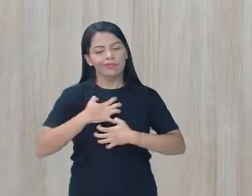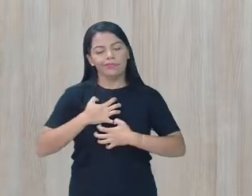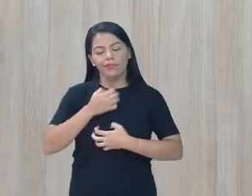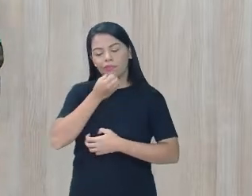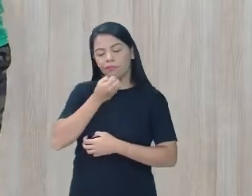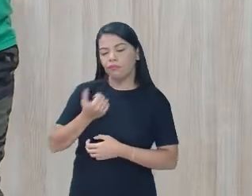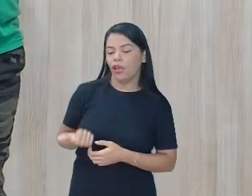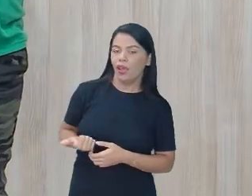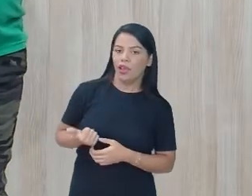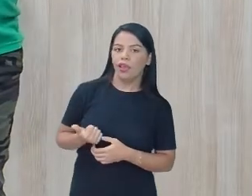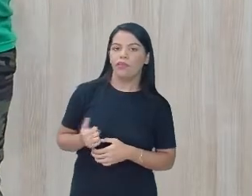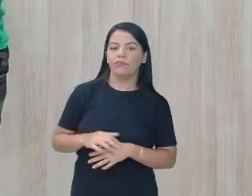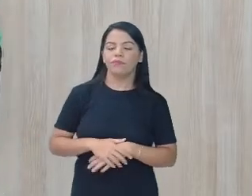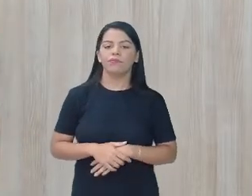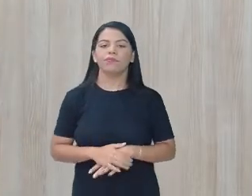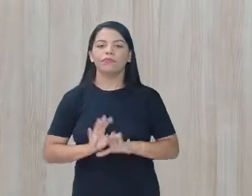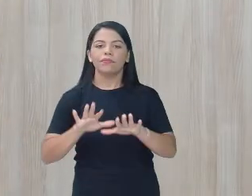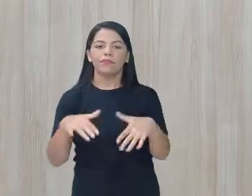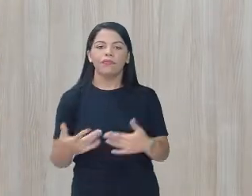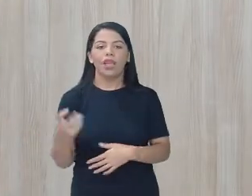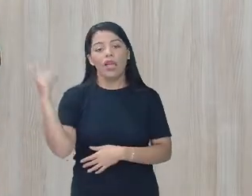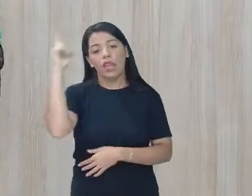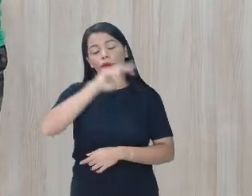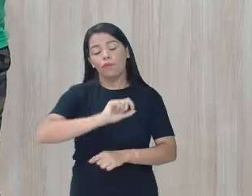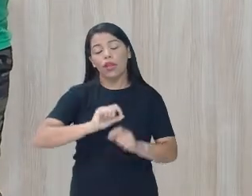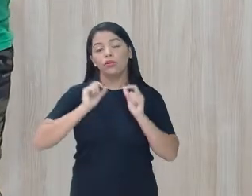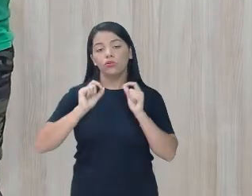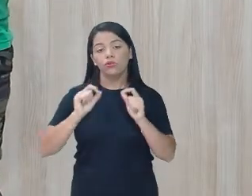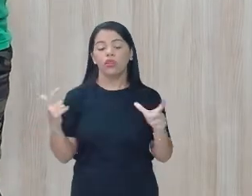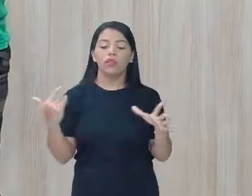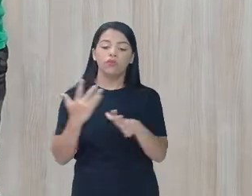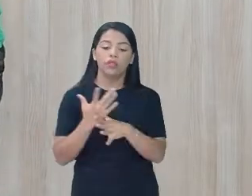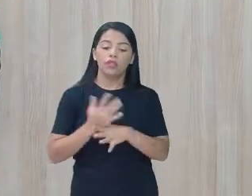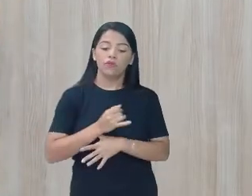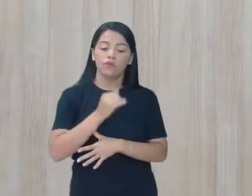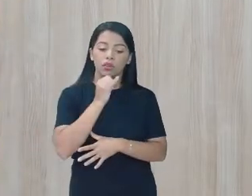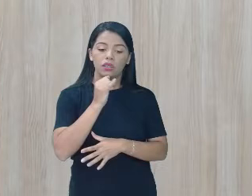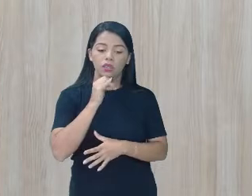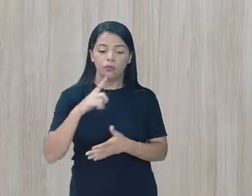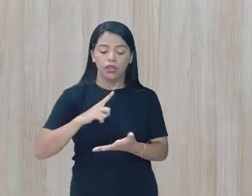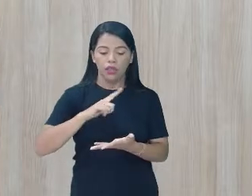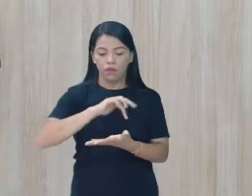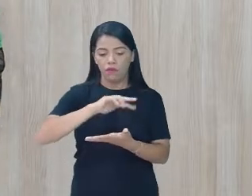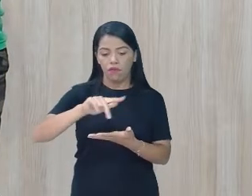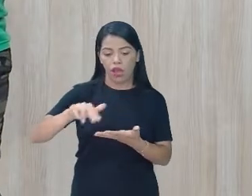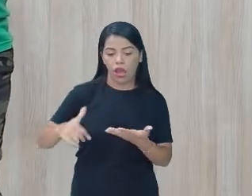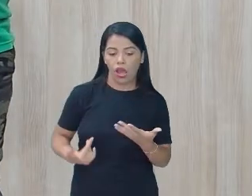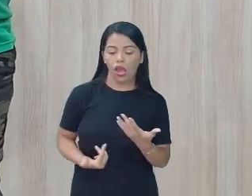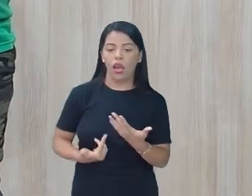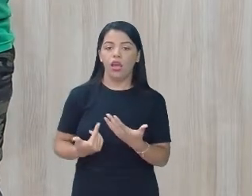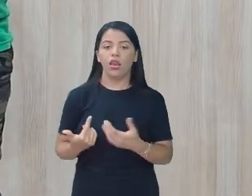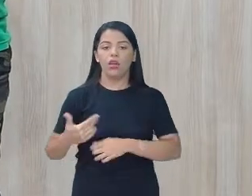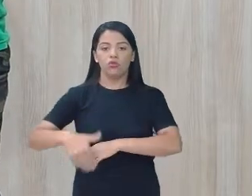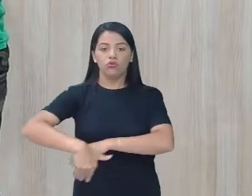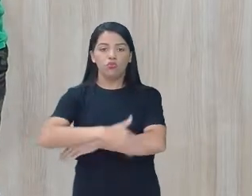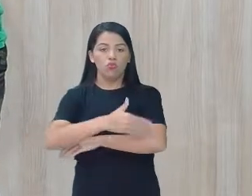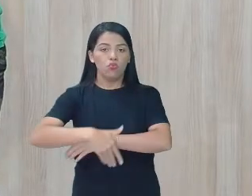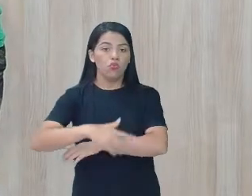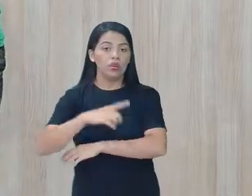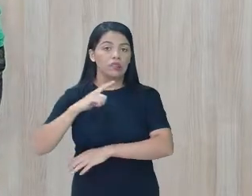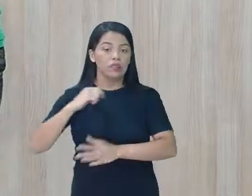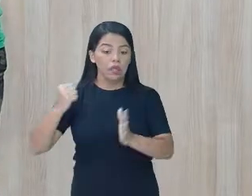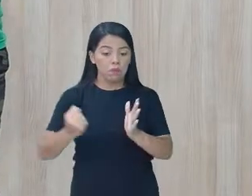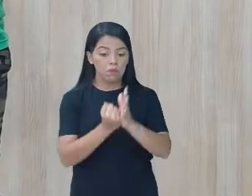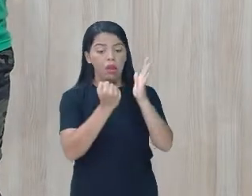né, da cidade. Lembrar que o Recife, por exemplo, ele tem várias ruas, né? Que trazem marcas,